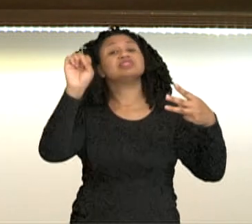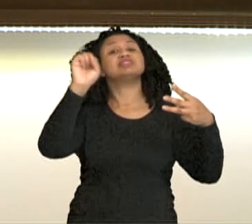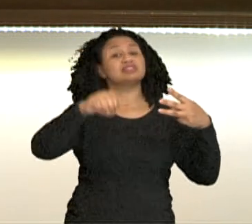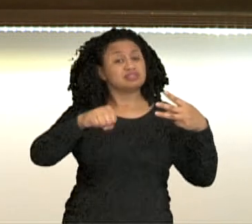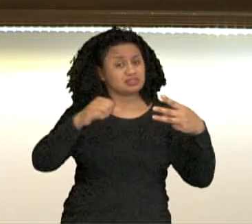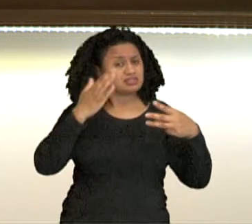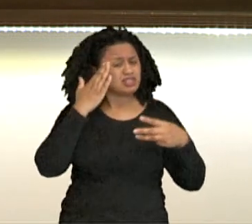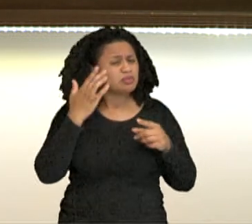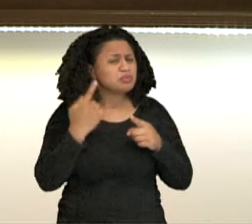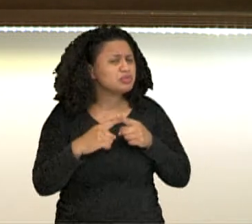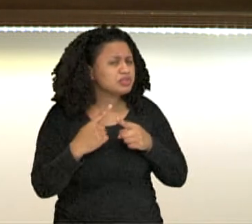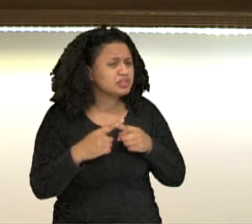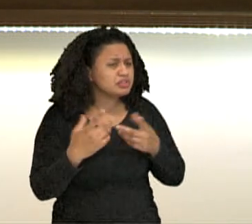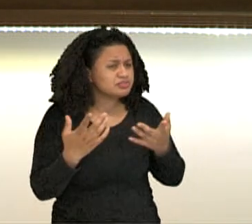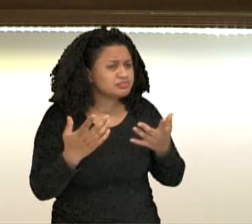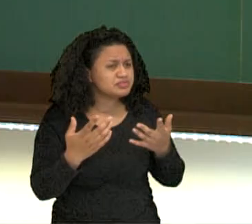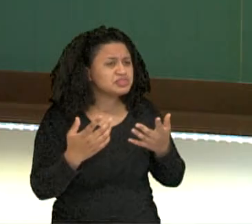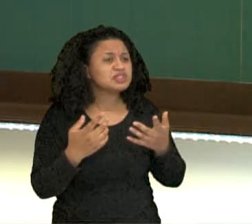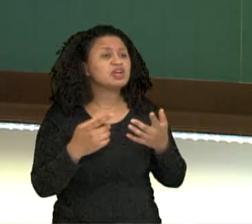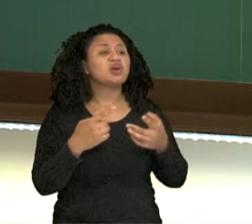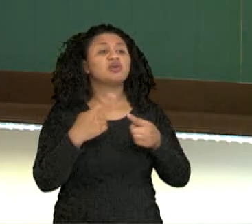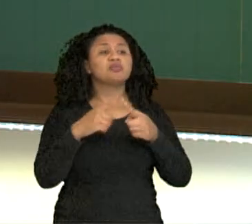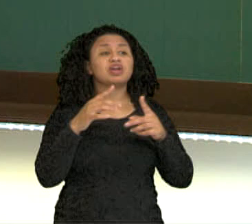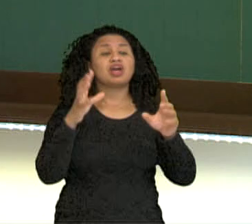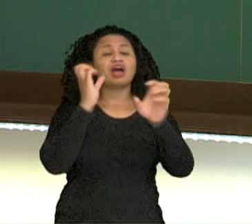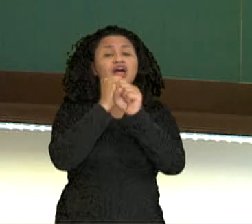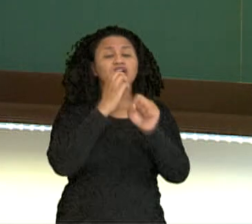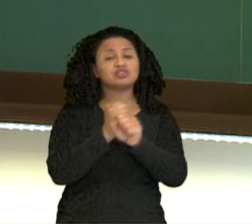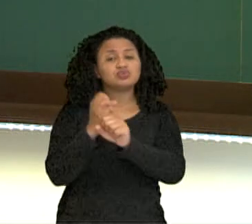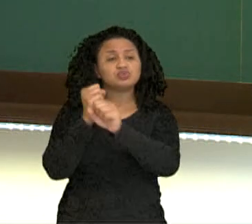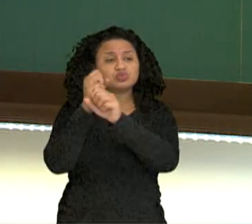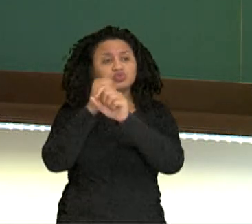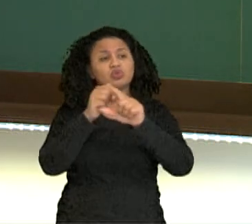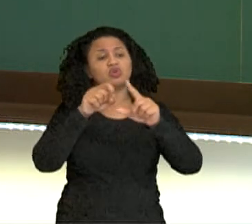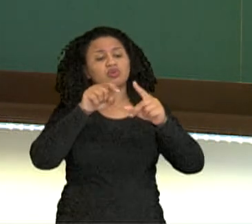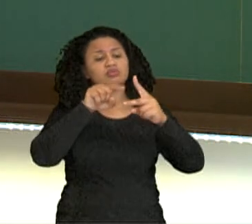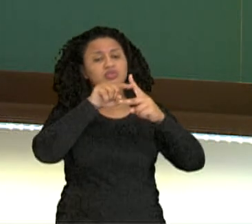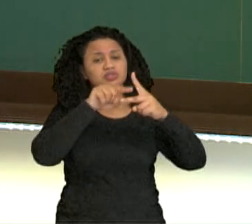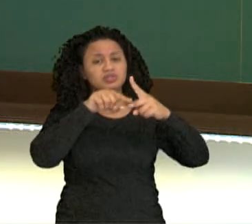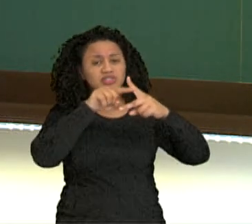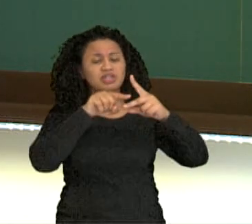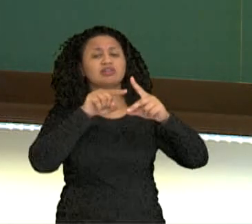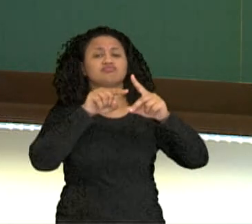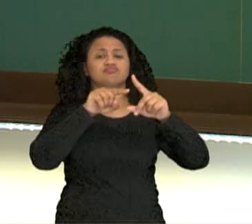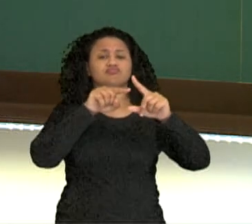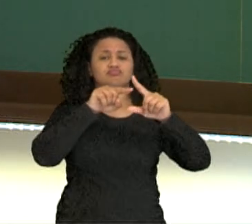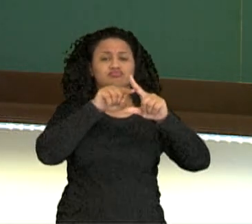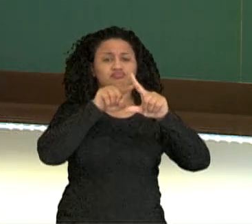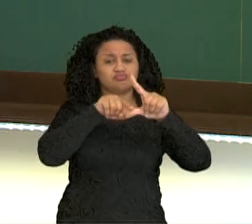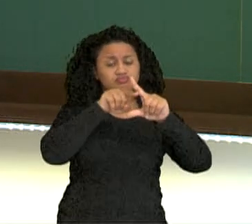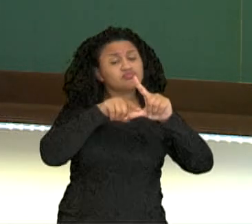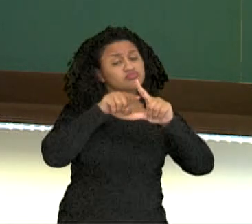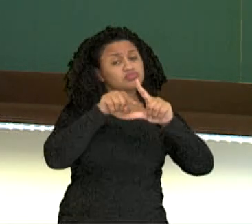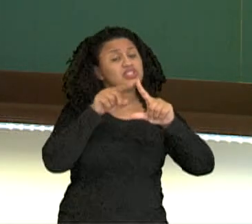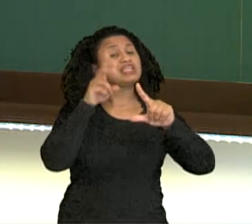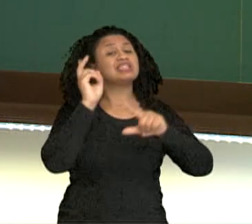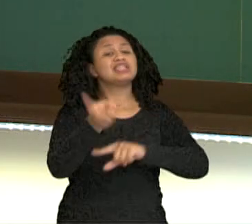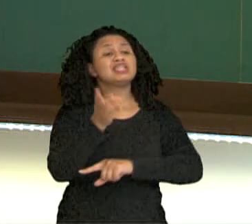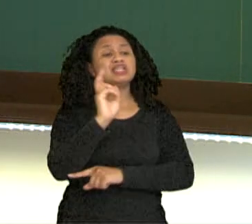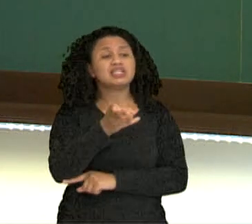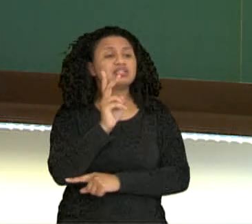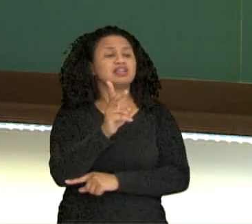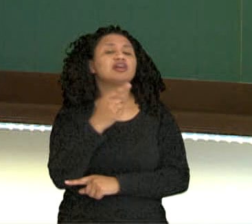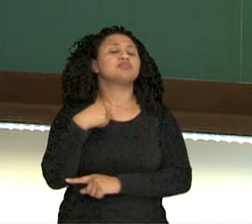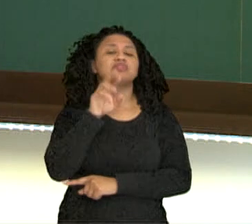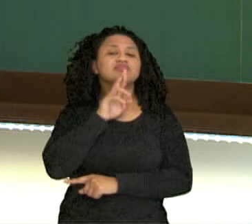Sabe por quê? A soma das medidas dos ângulos internos de um triângulo é sempre igual